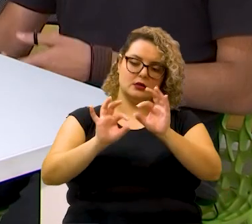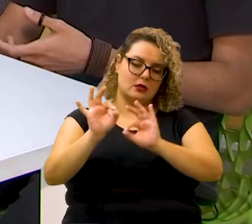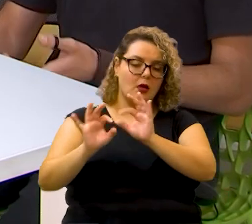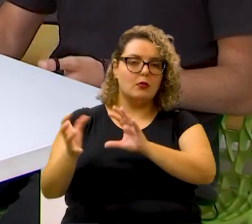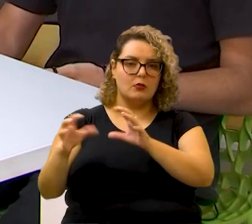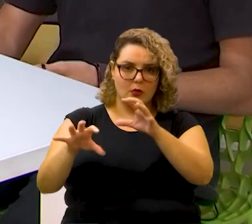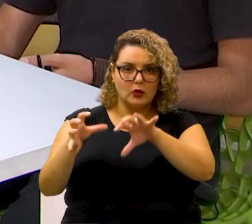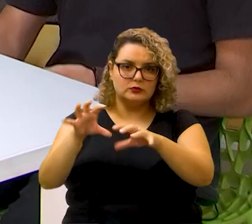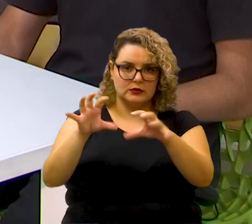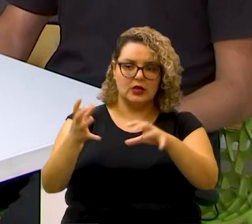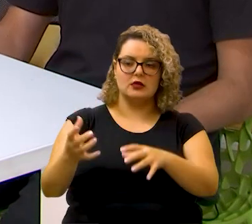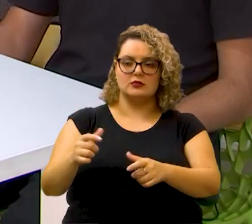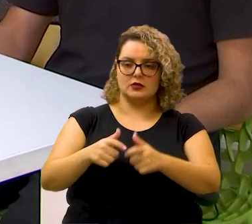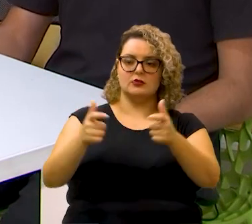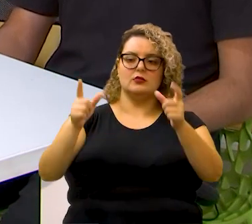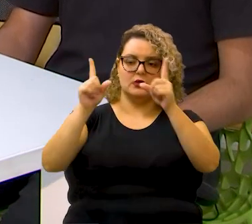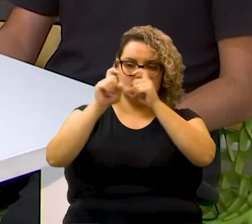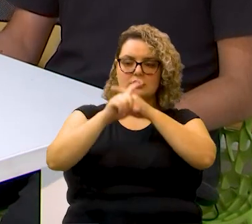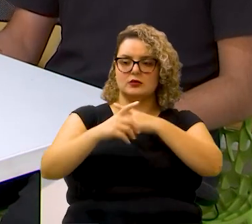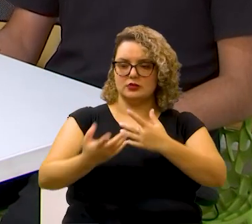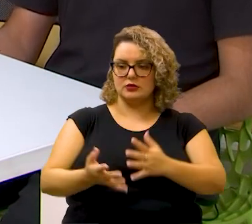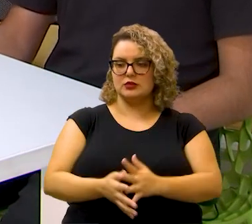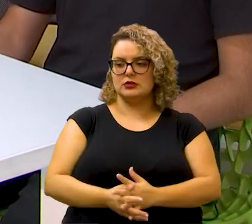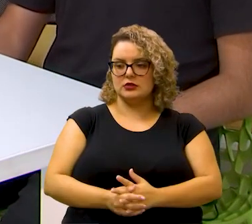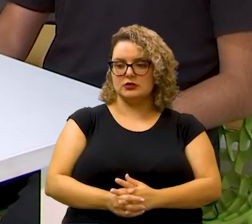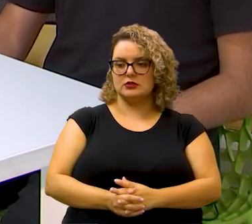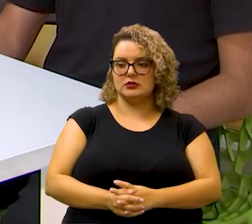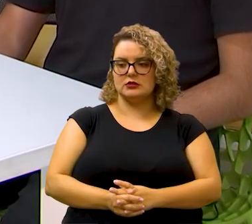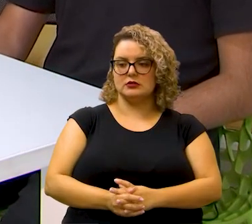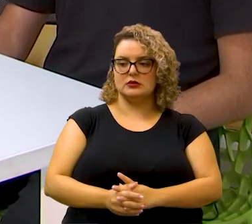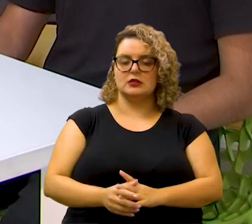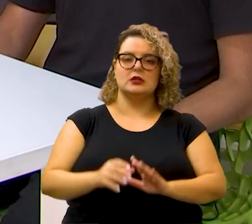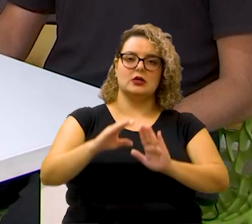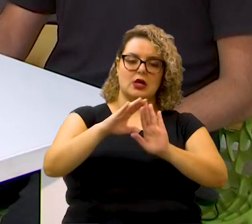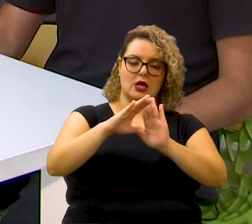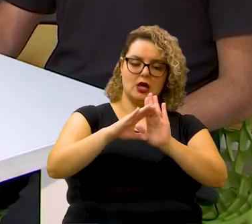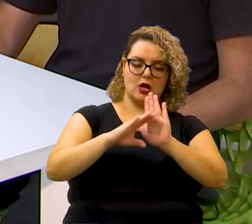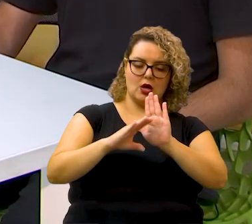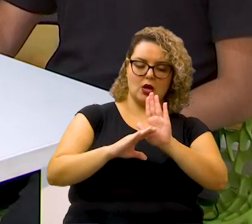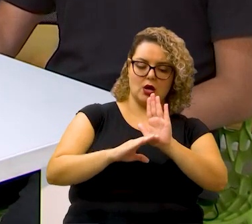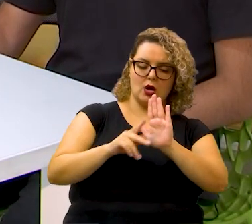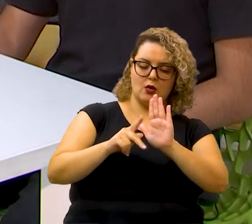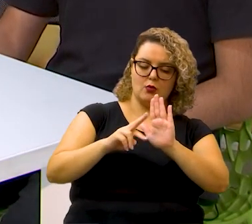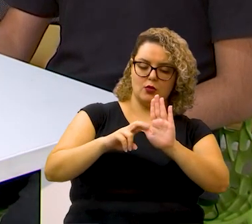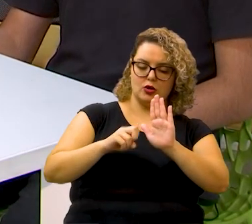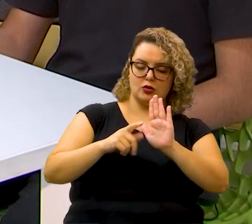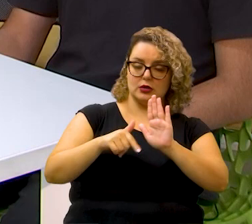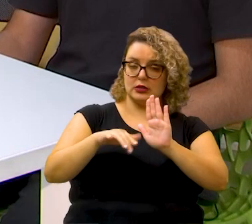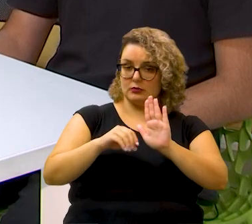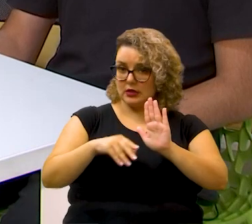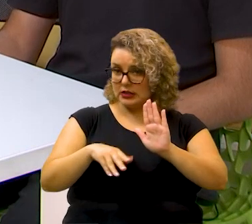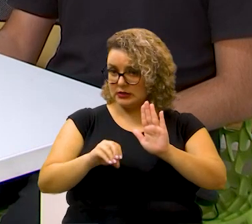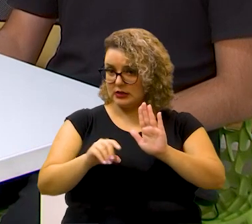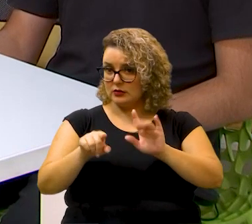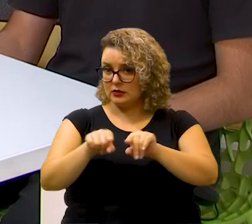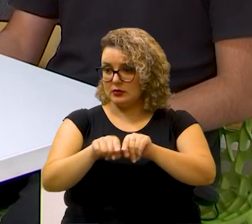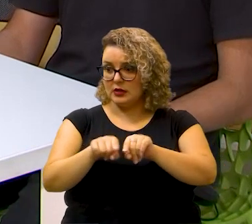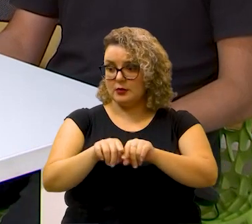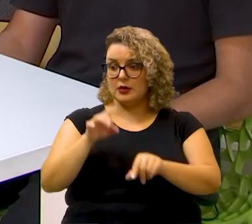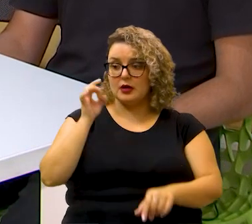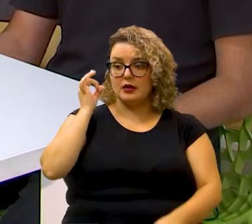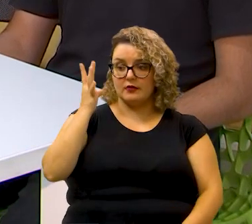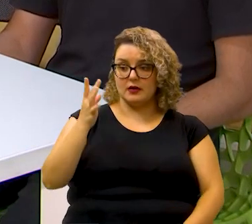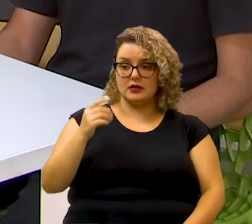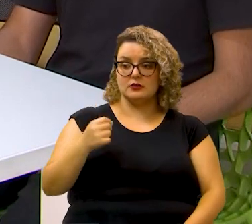Então, a montagem em si realmente foi um grande problema. E a programação que a gente fez também deu bastante trabalho, porque é